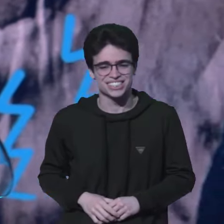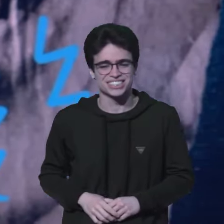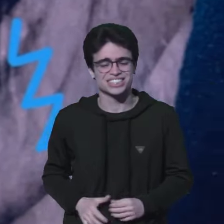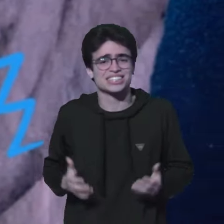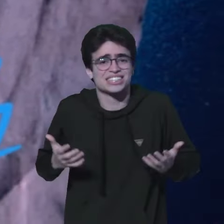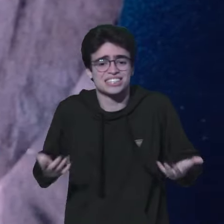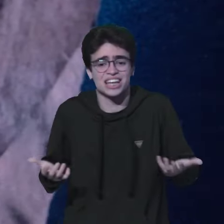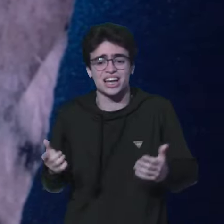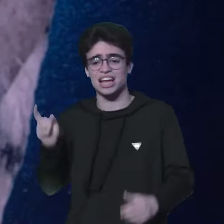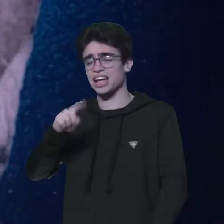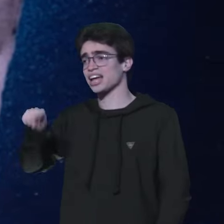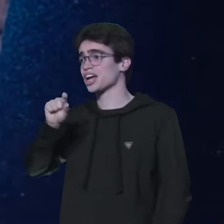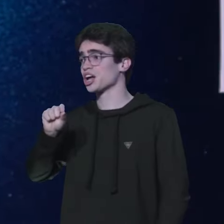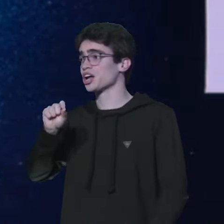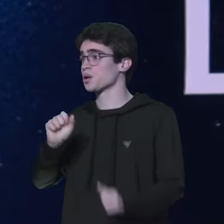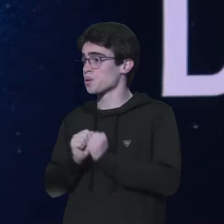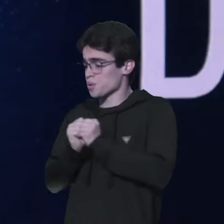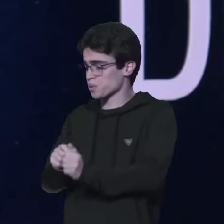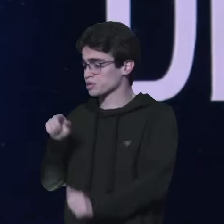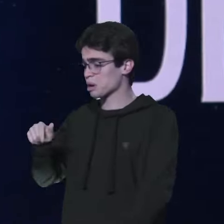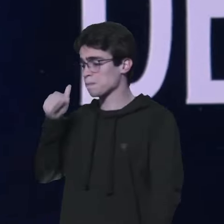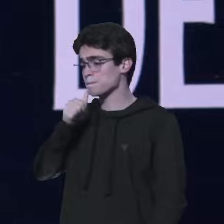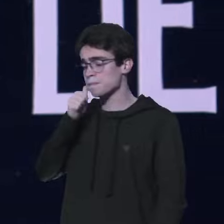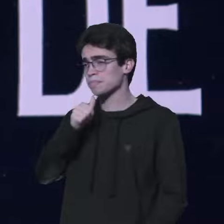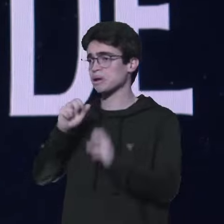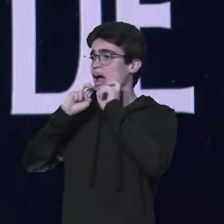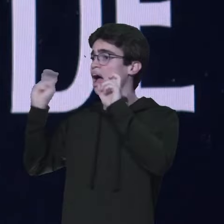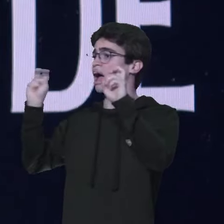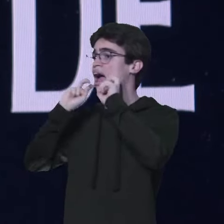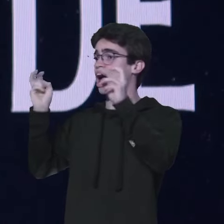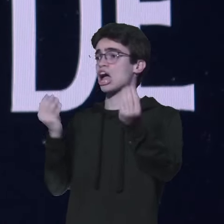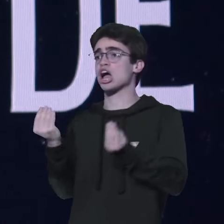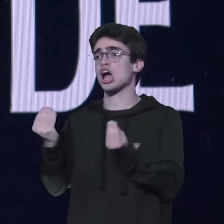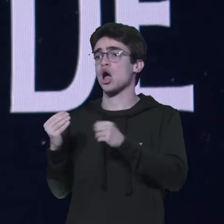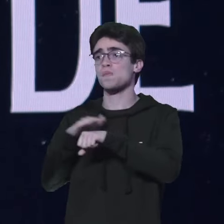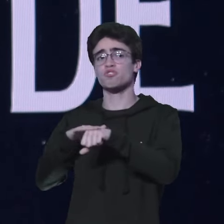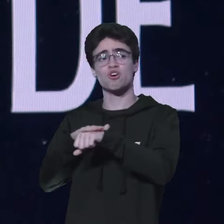Se eles estavam andando com aquela mulher gritando, quem ia conversar com eles?